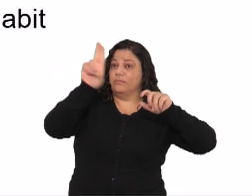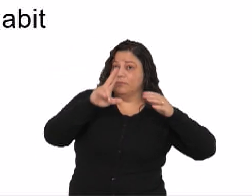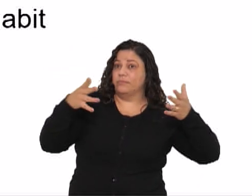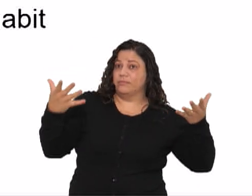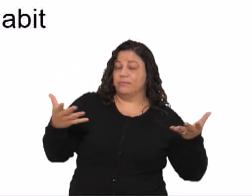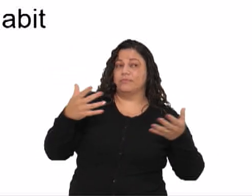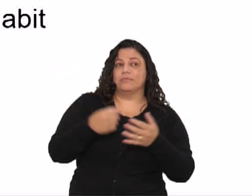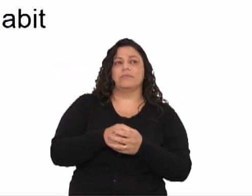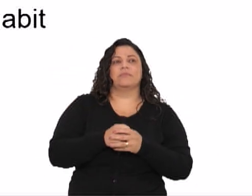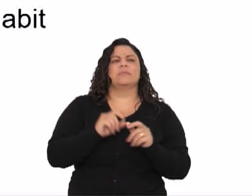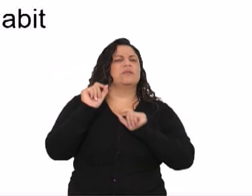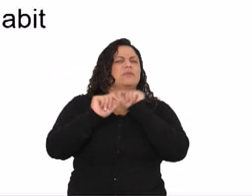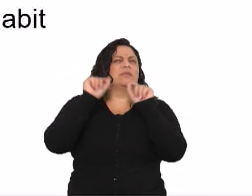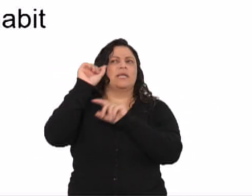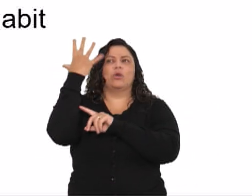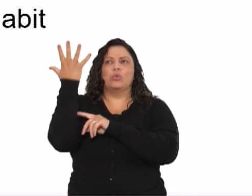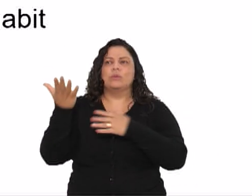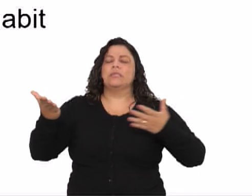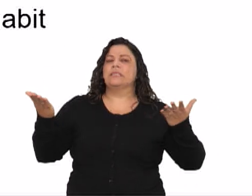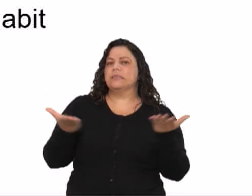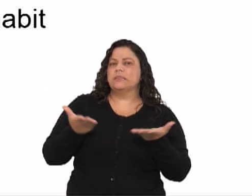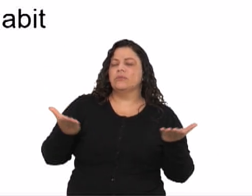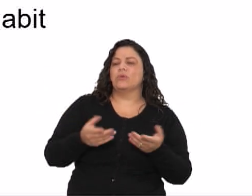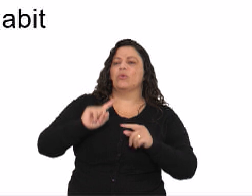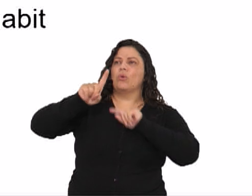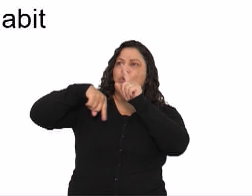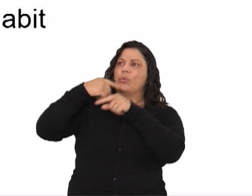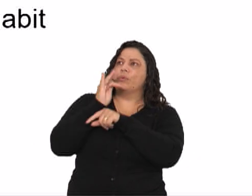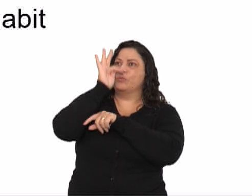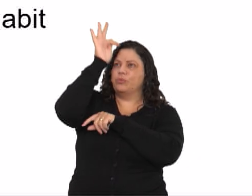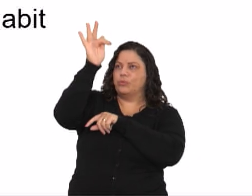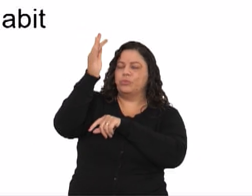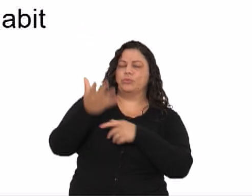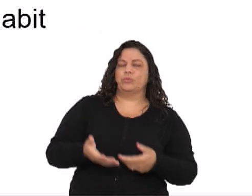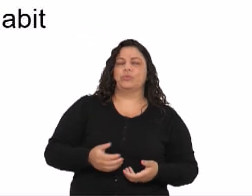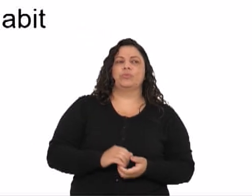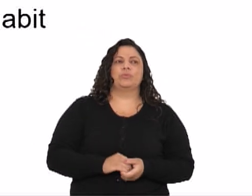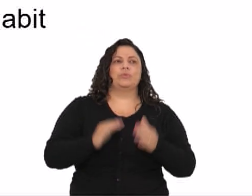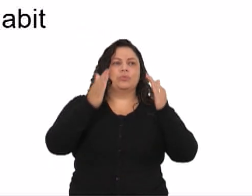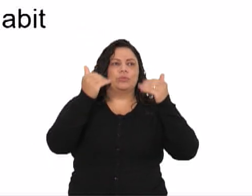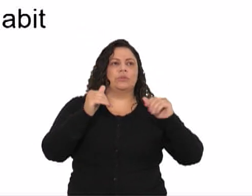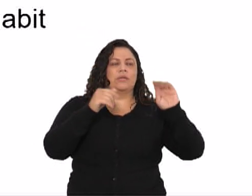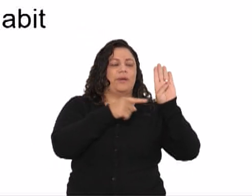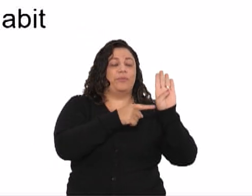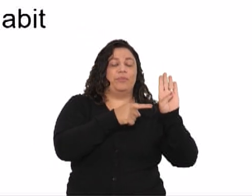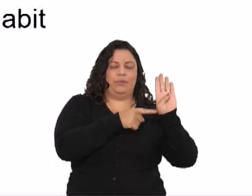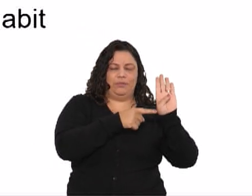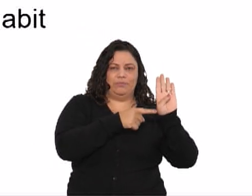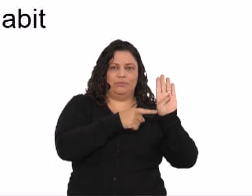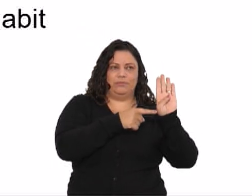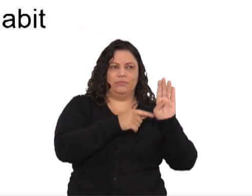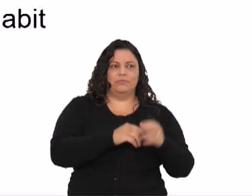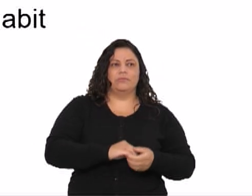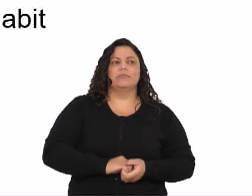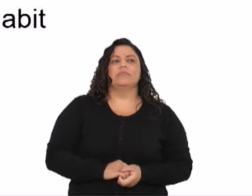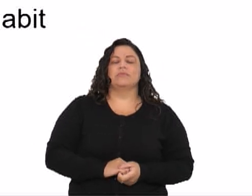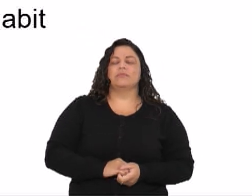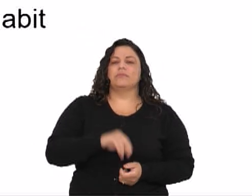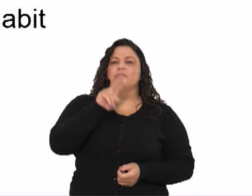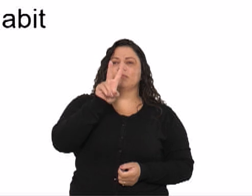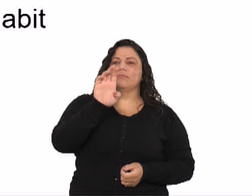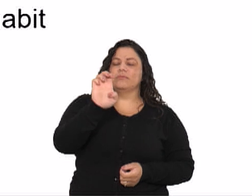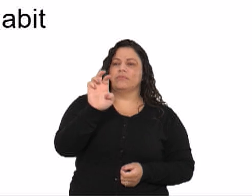diz assim, a word opposite in the meaning to another. Então, uma palavra com significado oposto à outra. Será que é